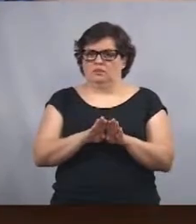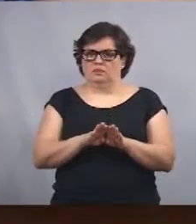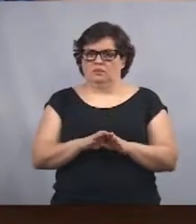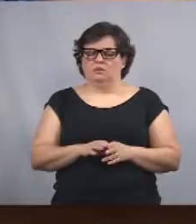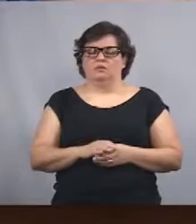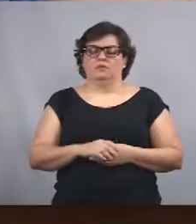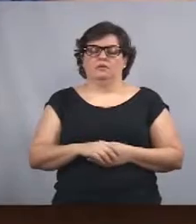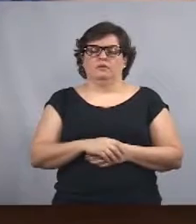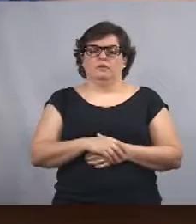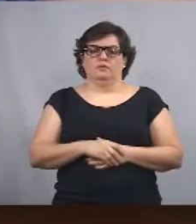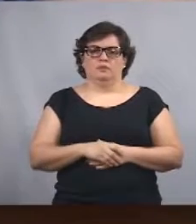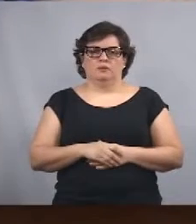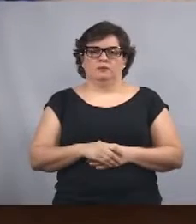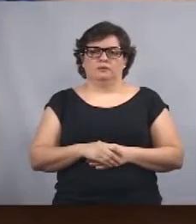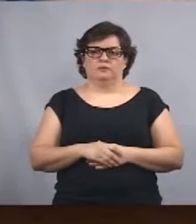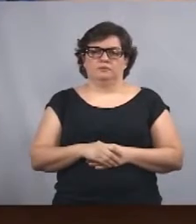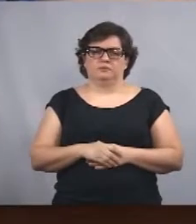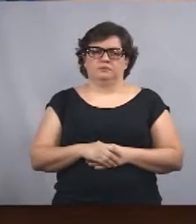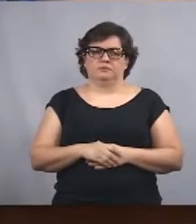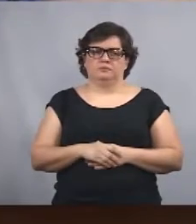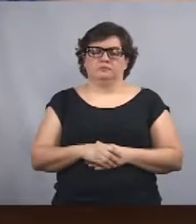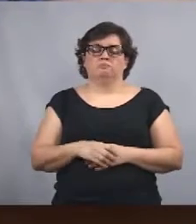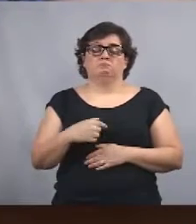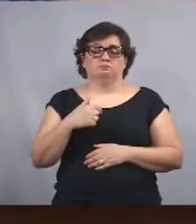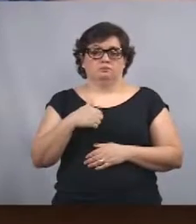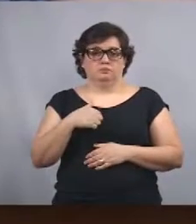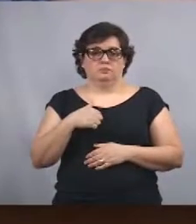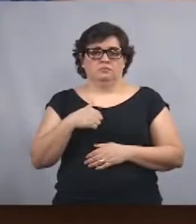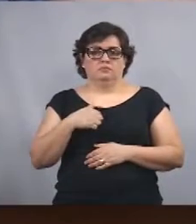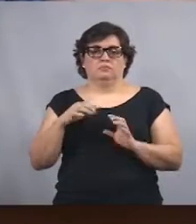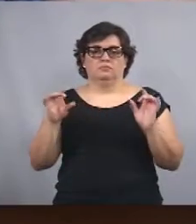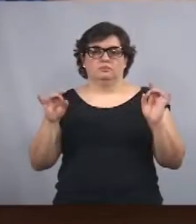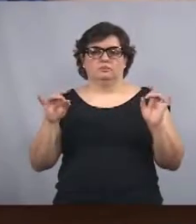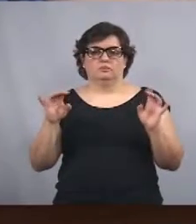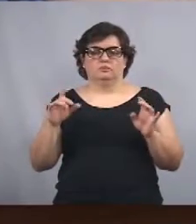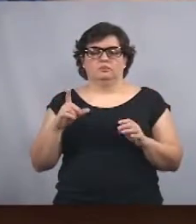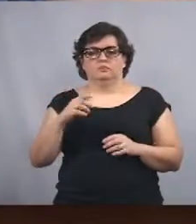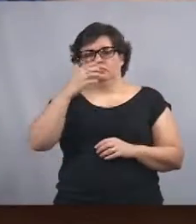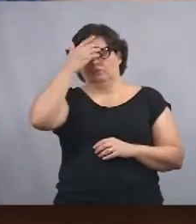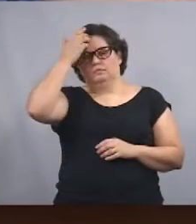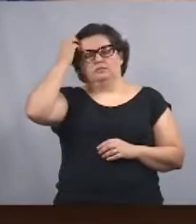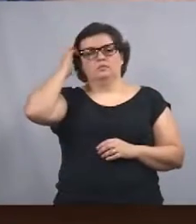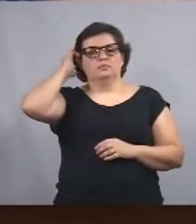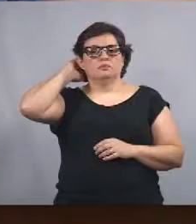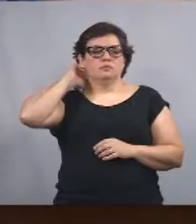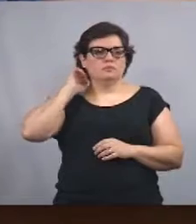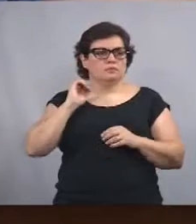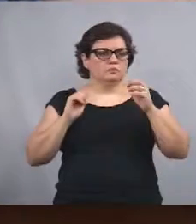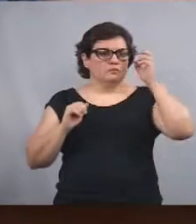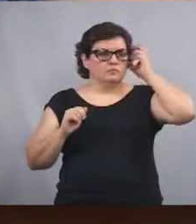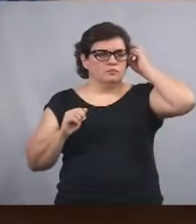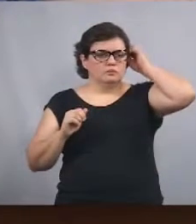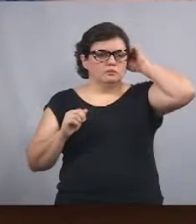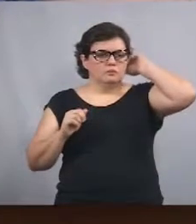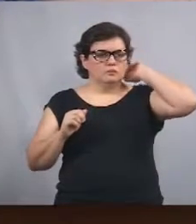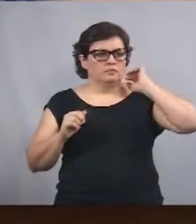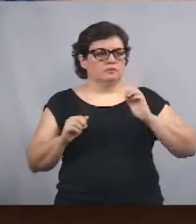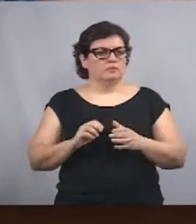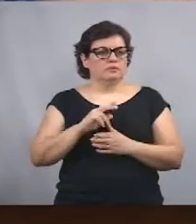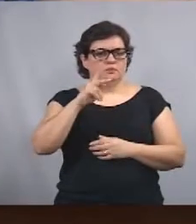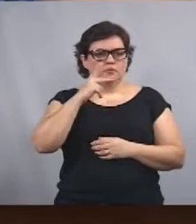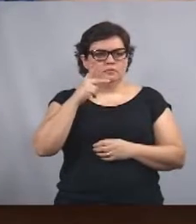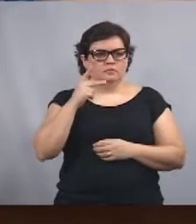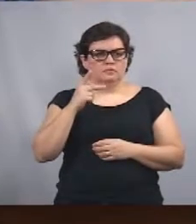Houve um grande movimento, eu particularmente tive, e por mais que